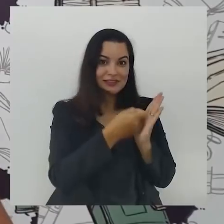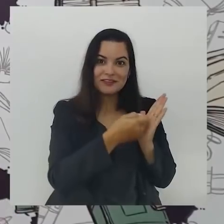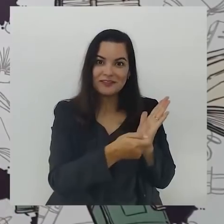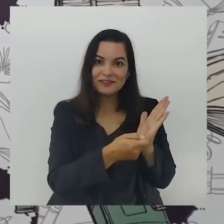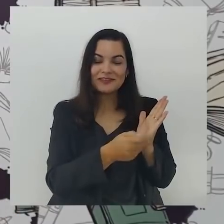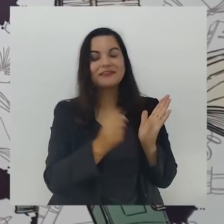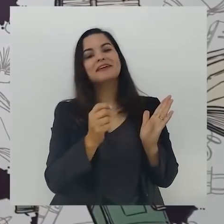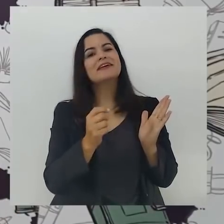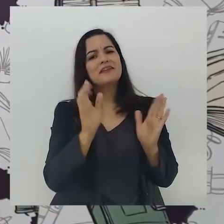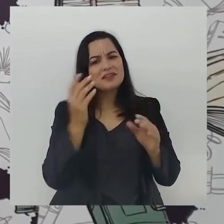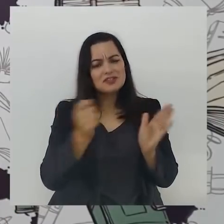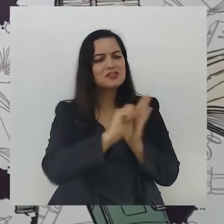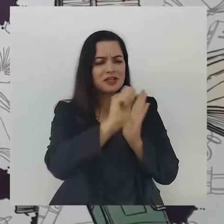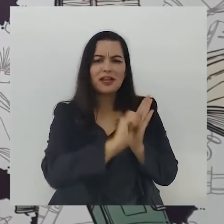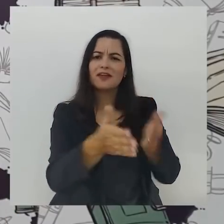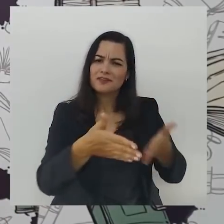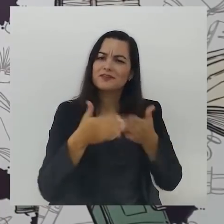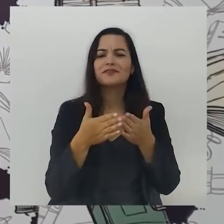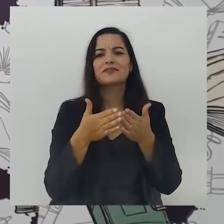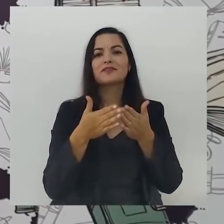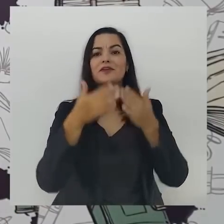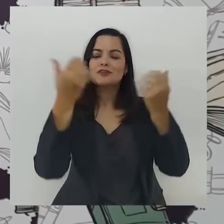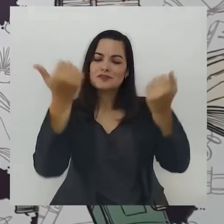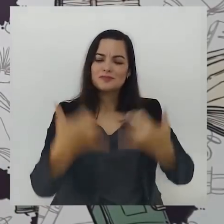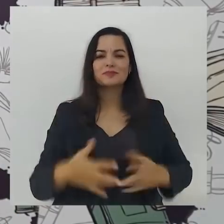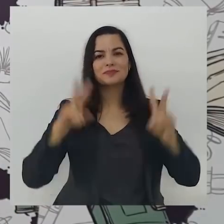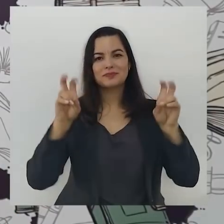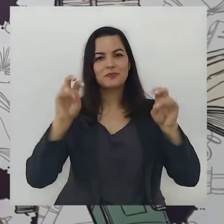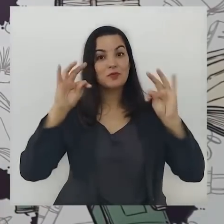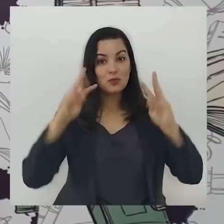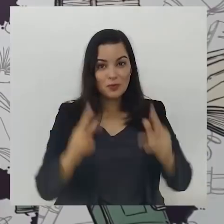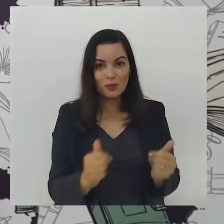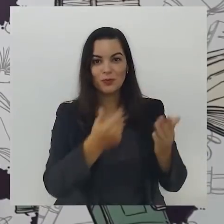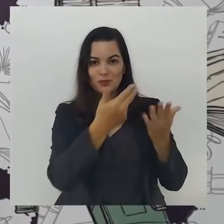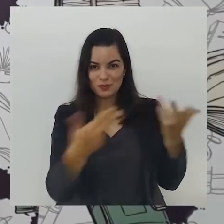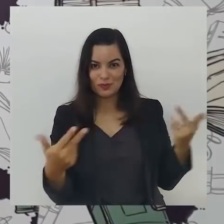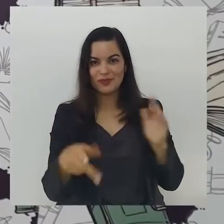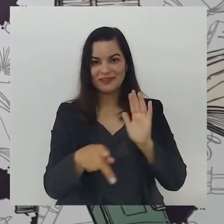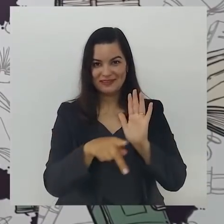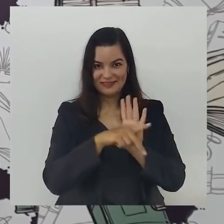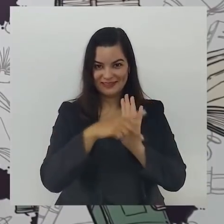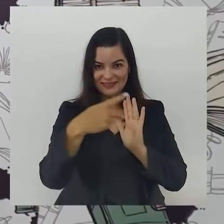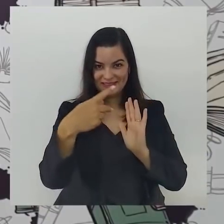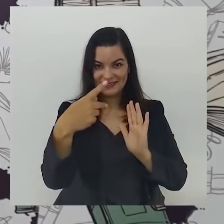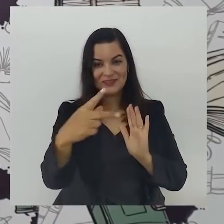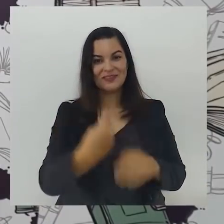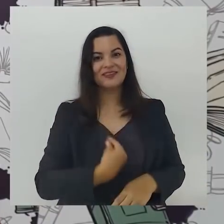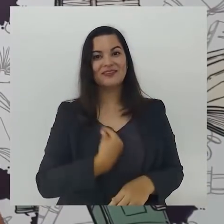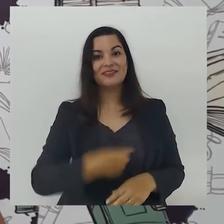Então registrem um pedacinho falando um pouquinho de tudo isso aí para nós. Acessem o formulário,